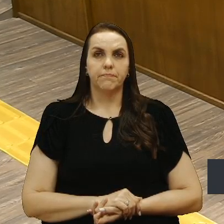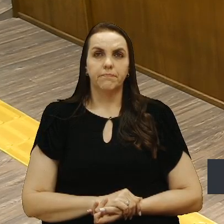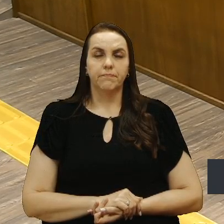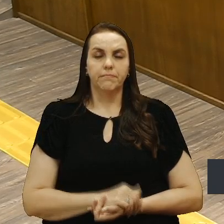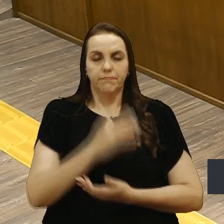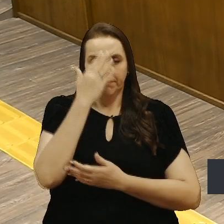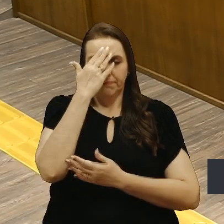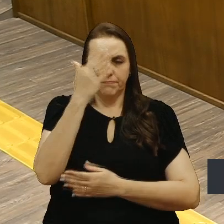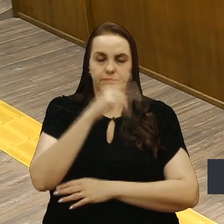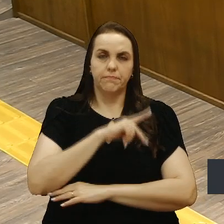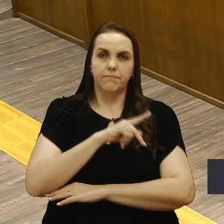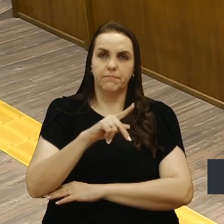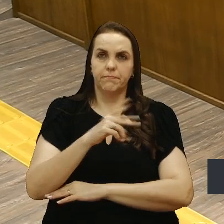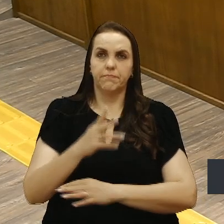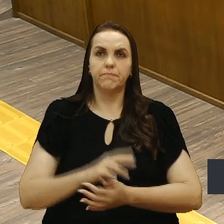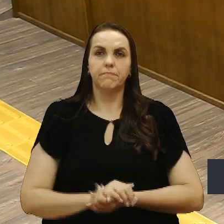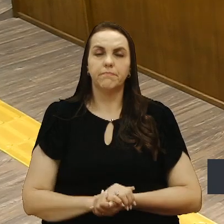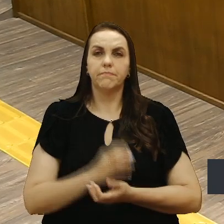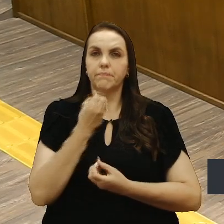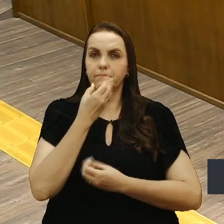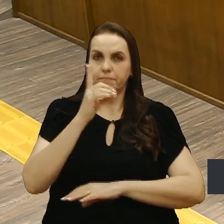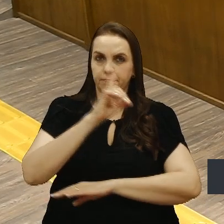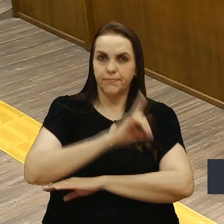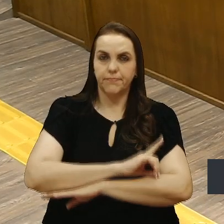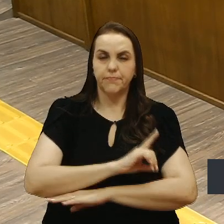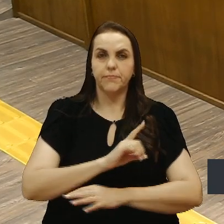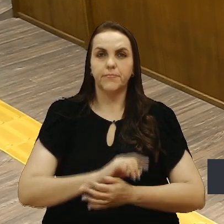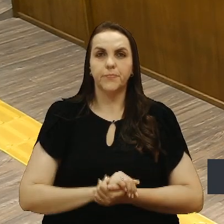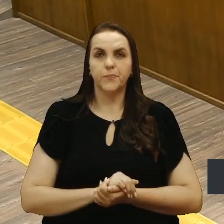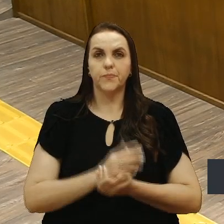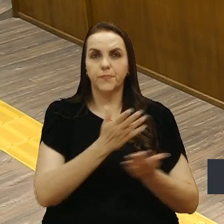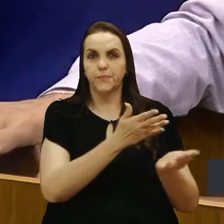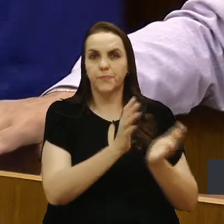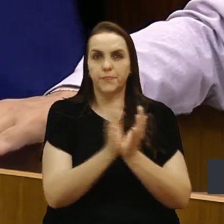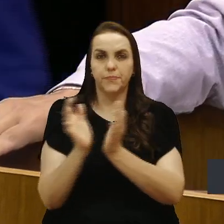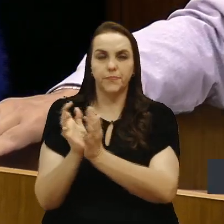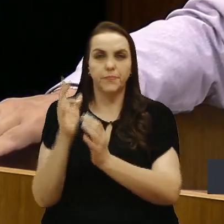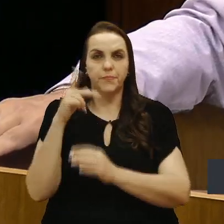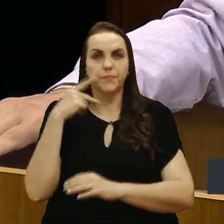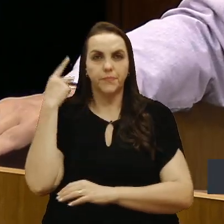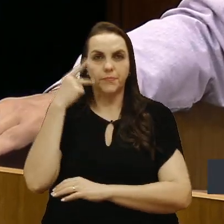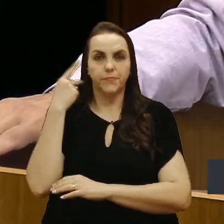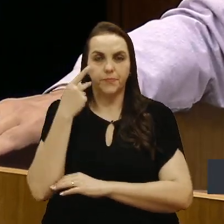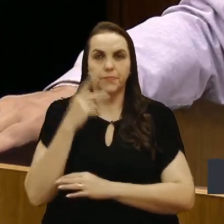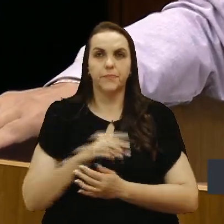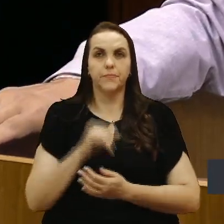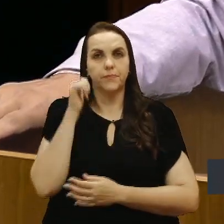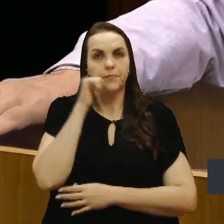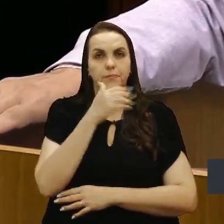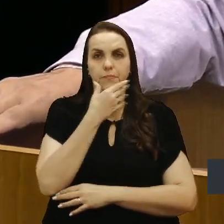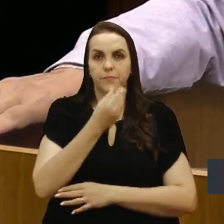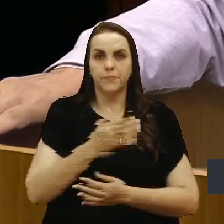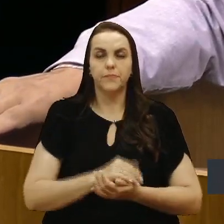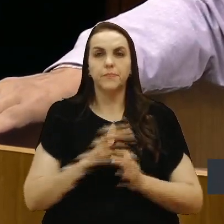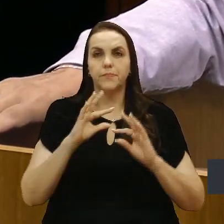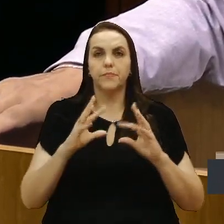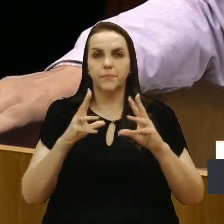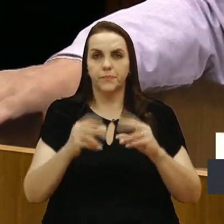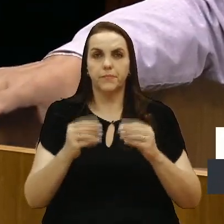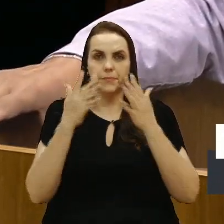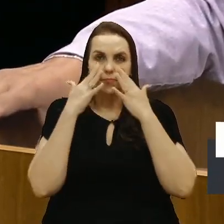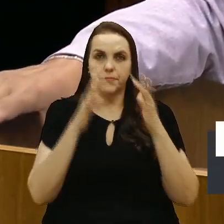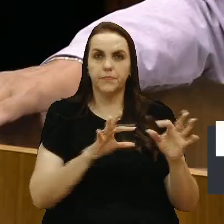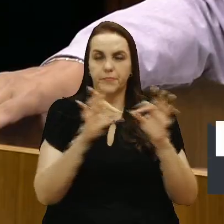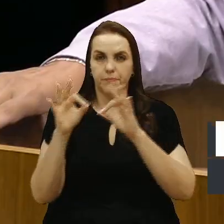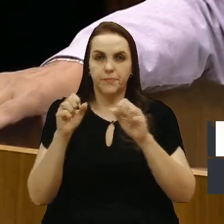Obrigado, presidente. Bom dia, nobres colegas vereadores, vereadoras, todos que nos